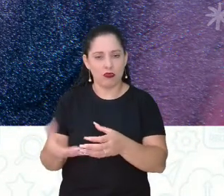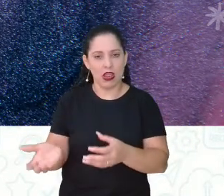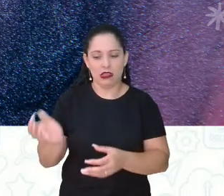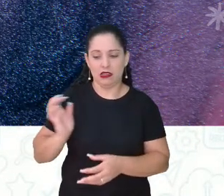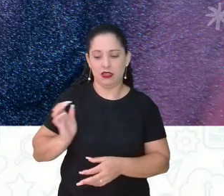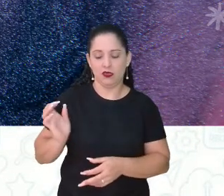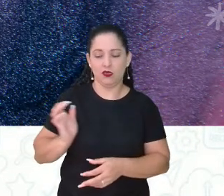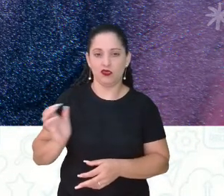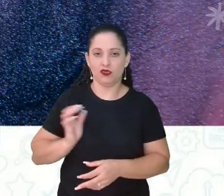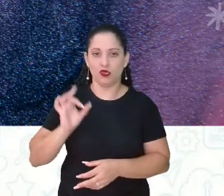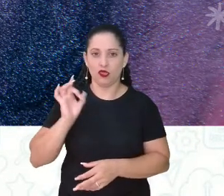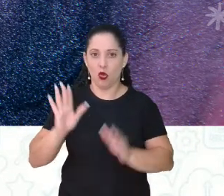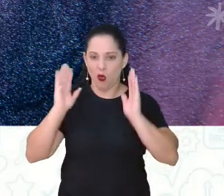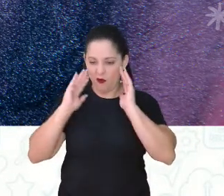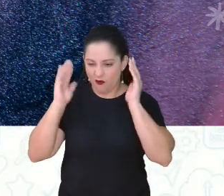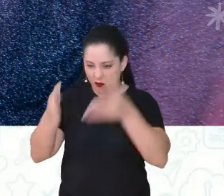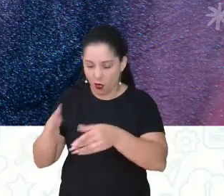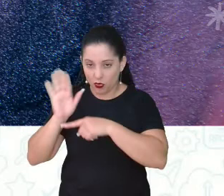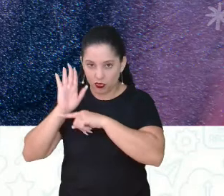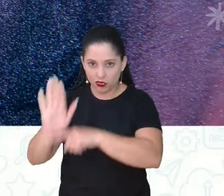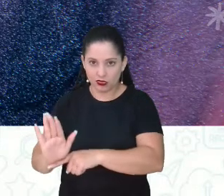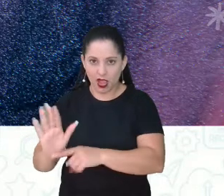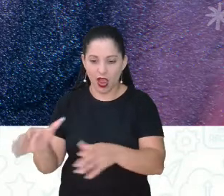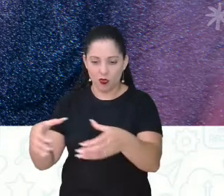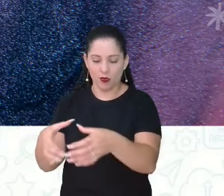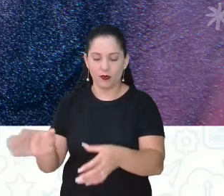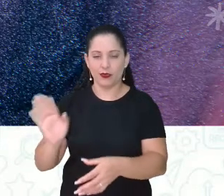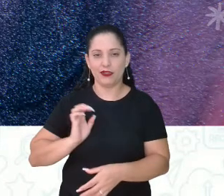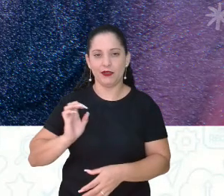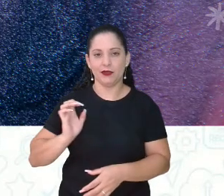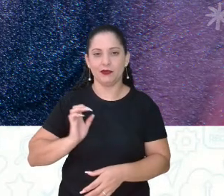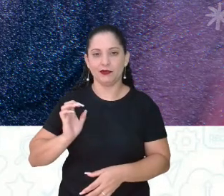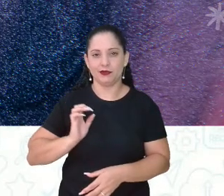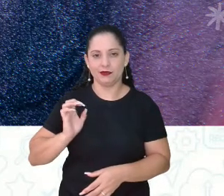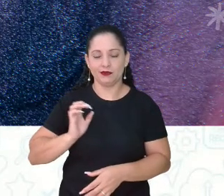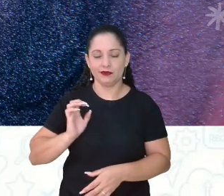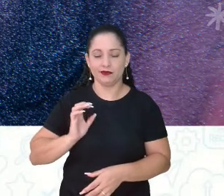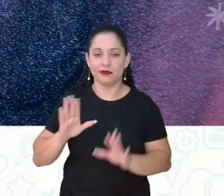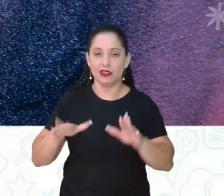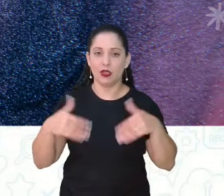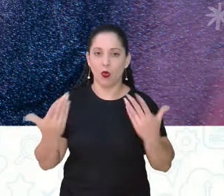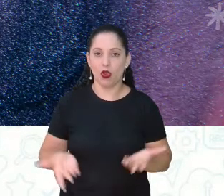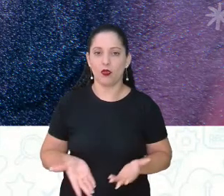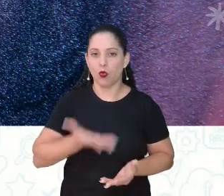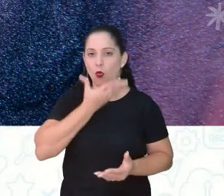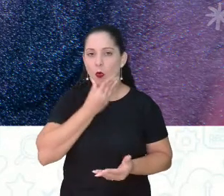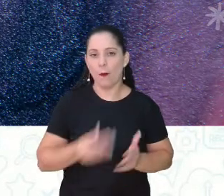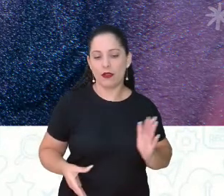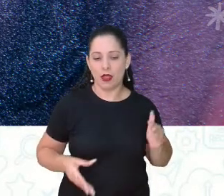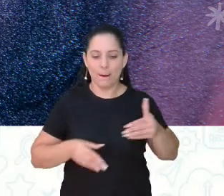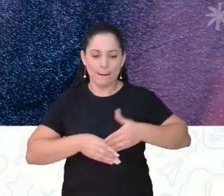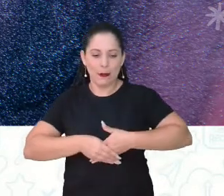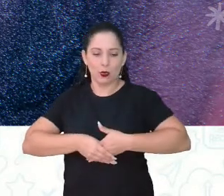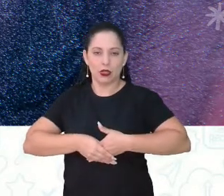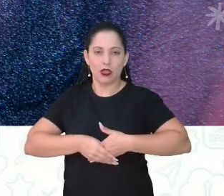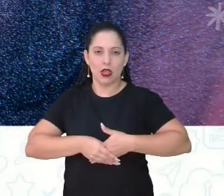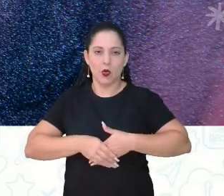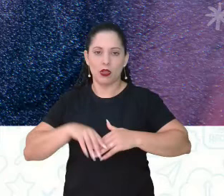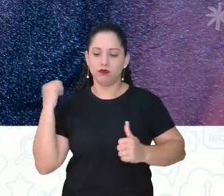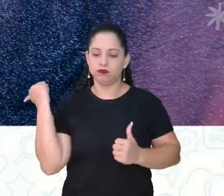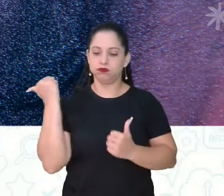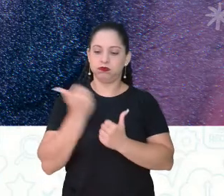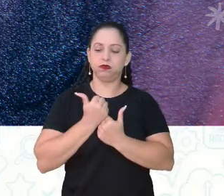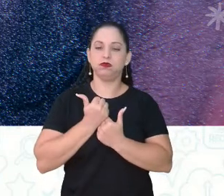aos interesses dos burgueses. Nesse momento que Napoleão está no poder, toma o poder, ele não